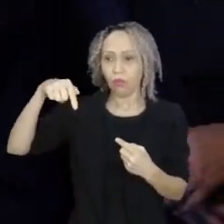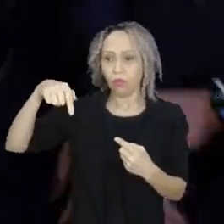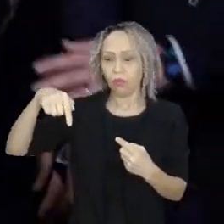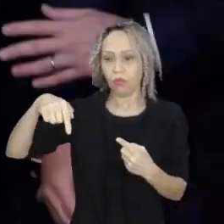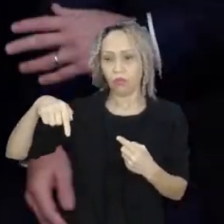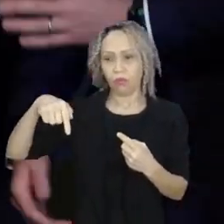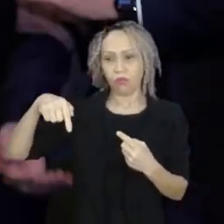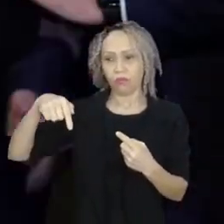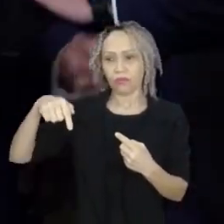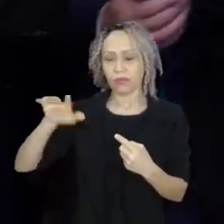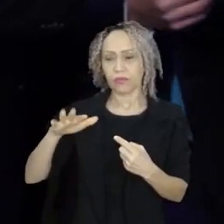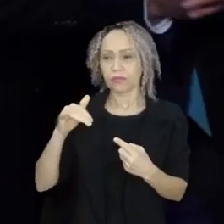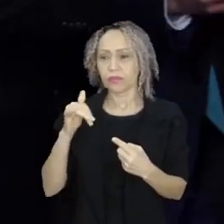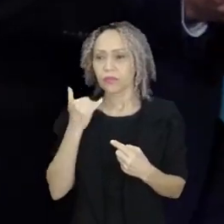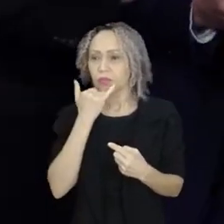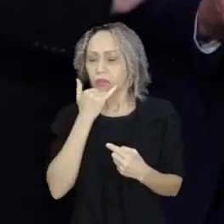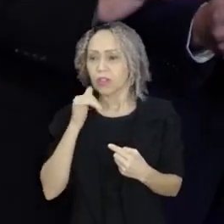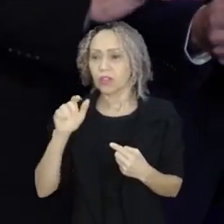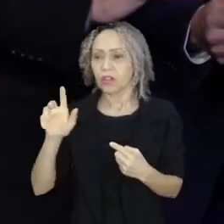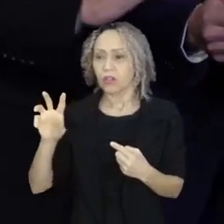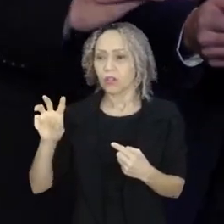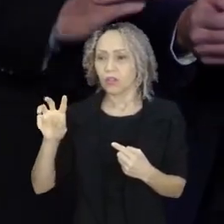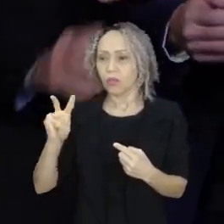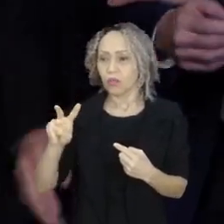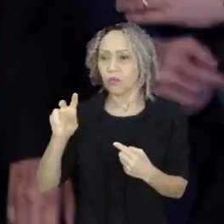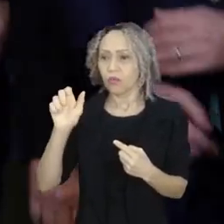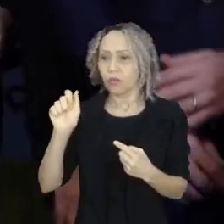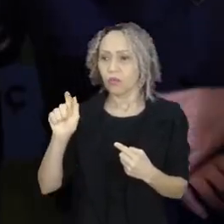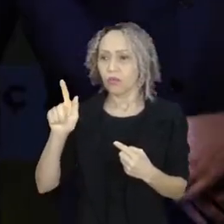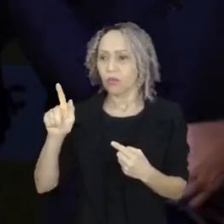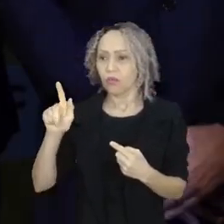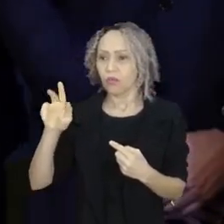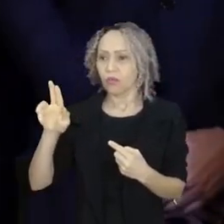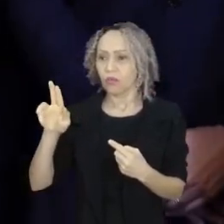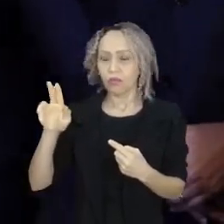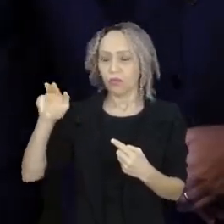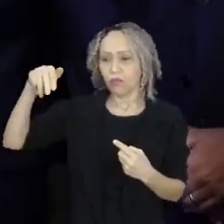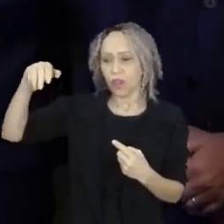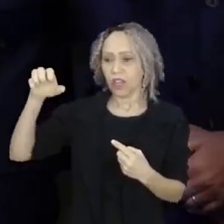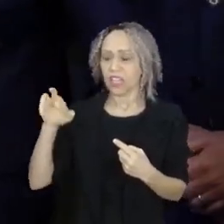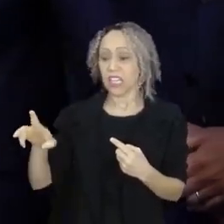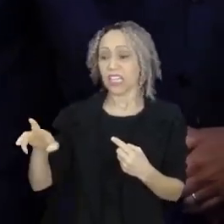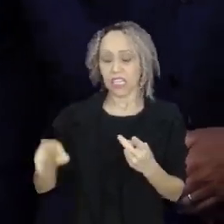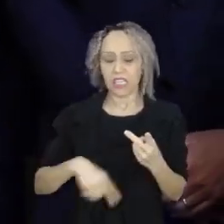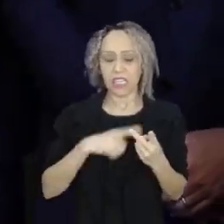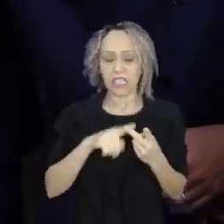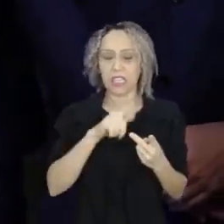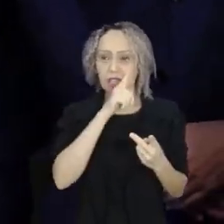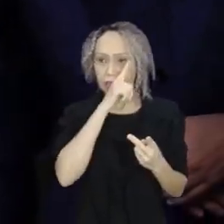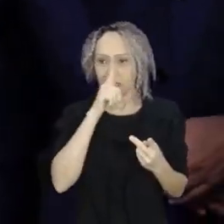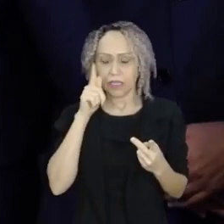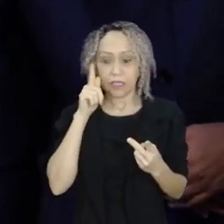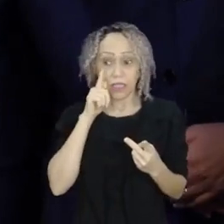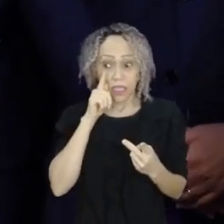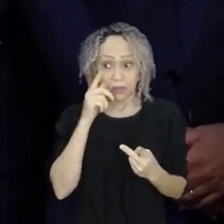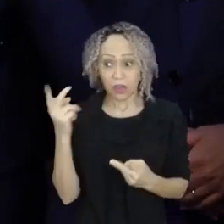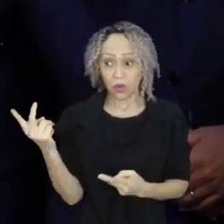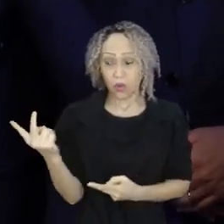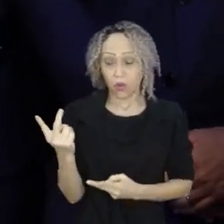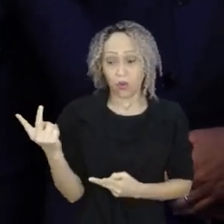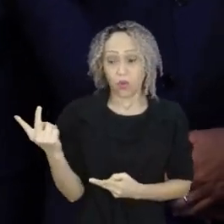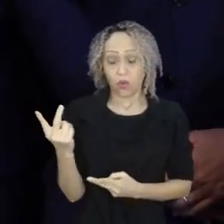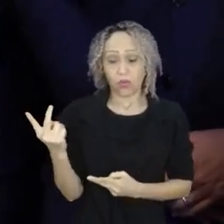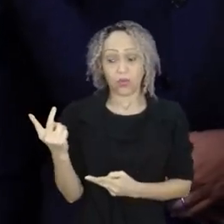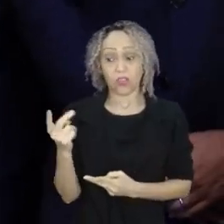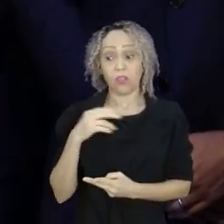de dizer: vocês não irão ser ministros. O Wagner, porque eu precisava dele no Senado, e